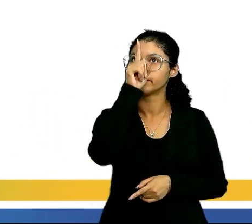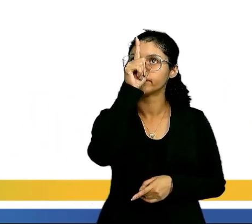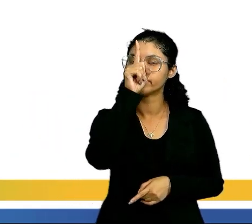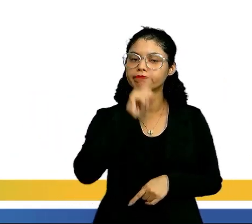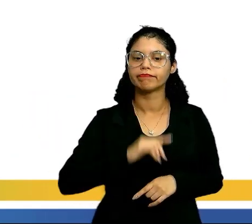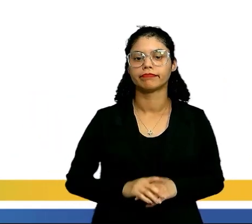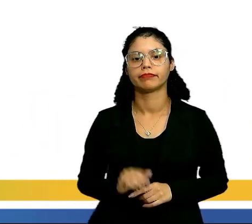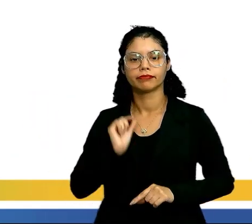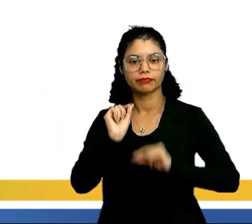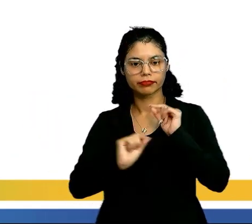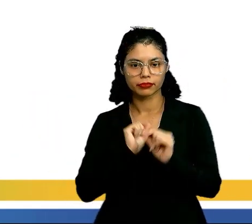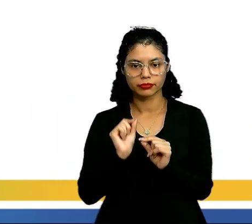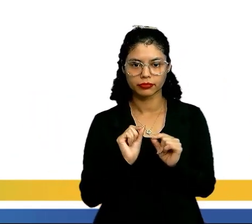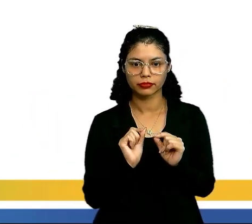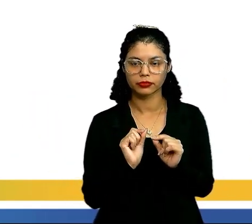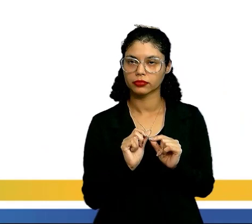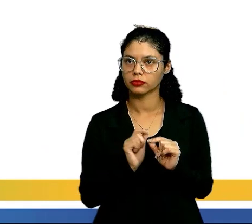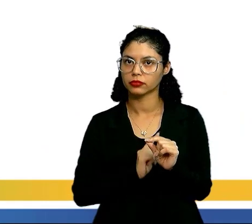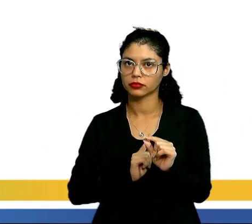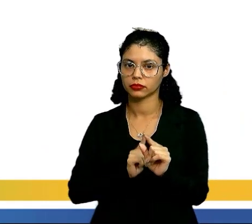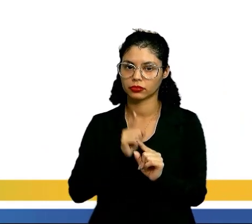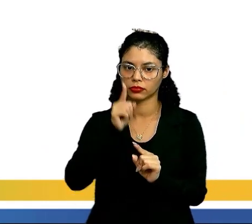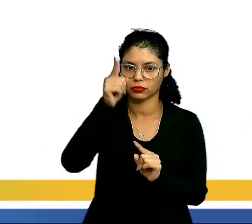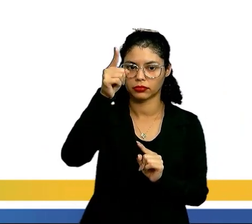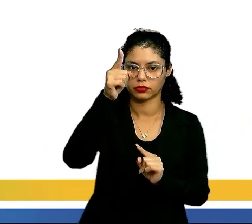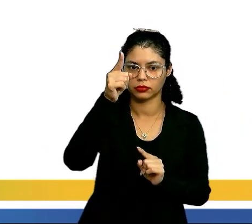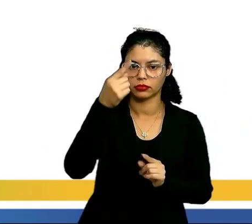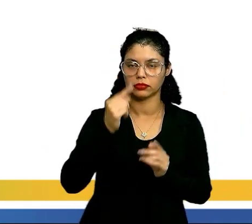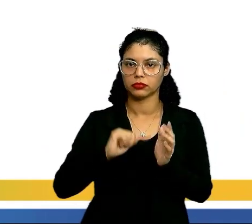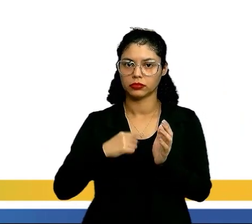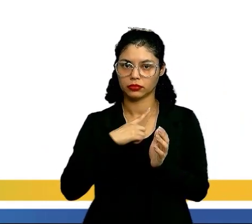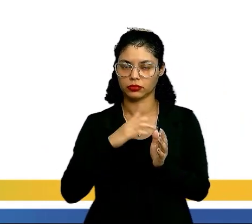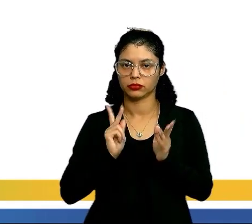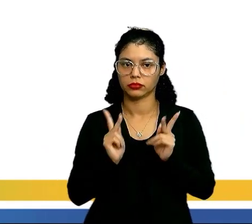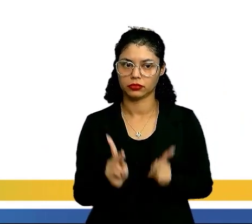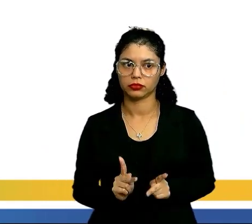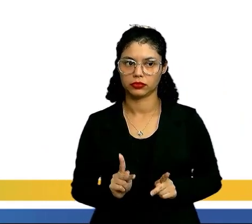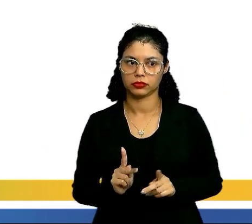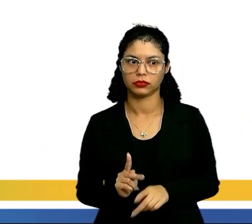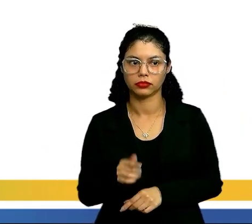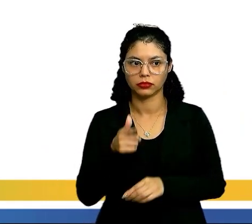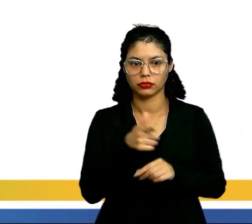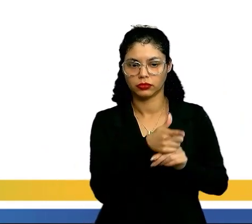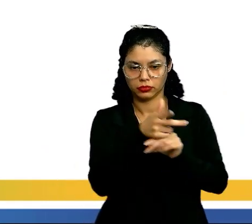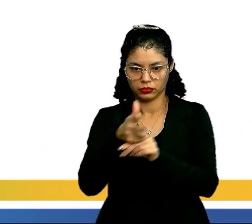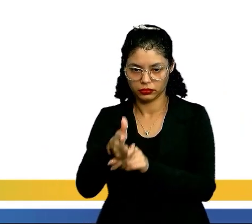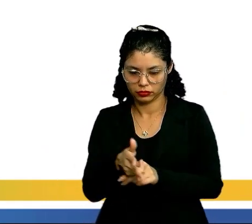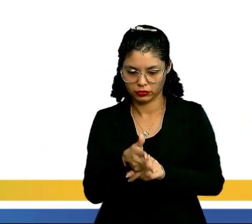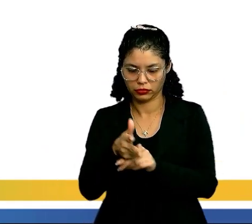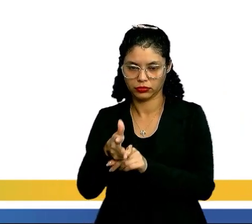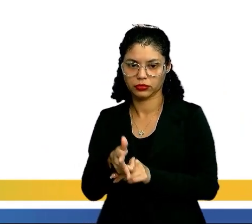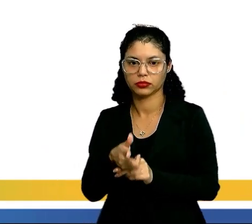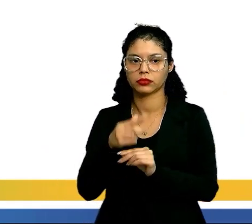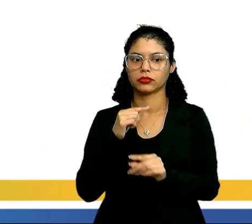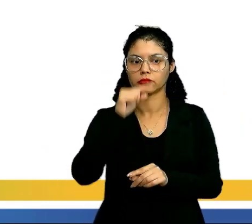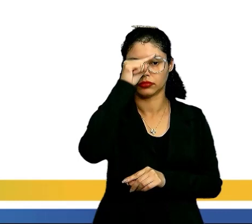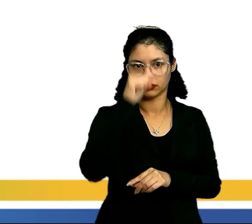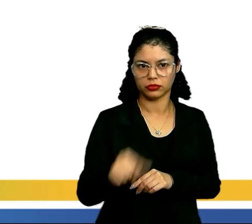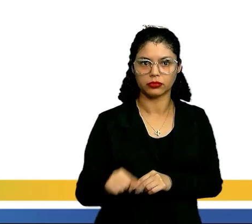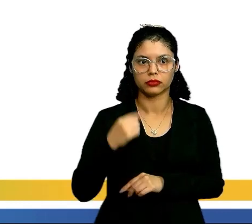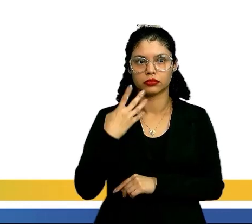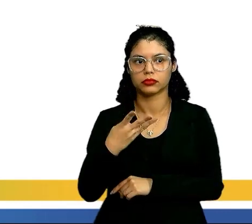cima. Ou seja, se olhar para cima, tem uma posição, mas a câmera é que está pegando ela num ângulo